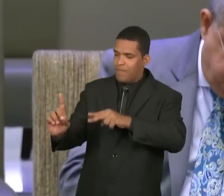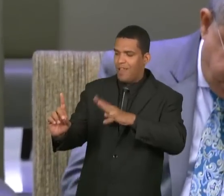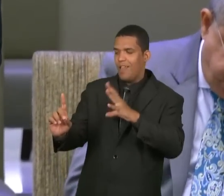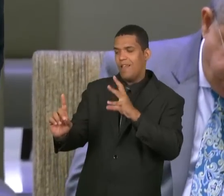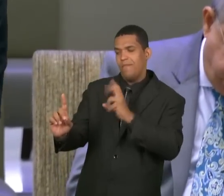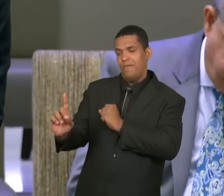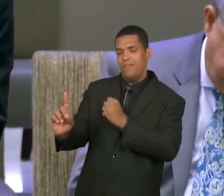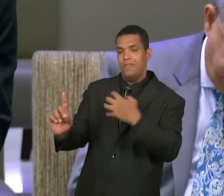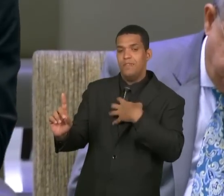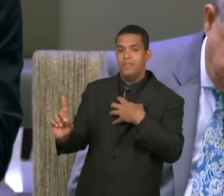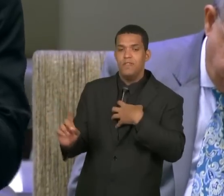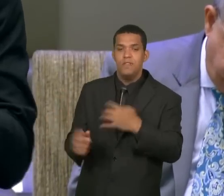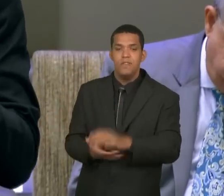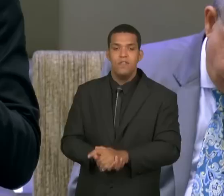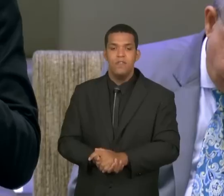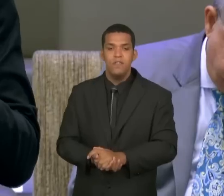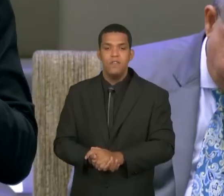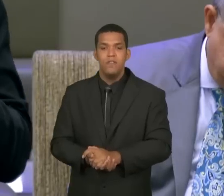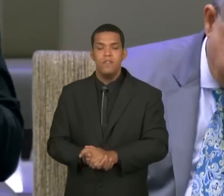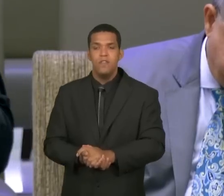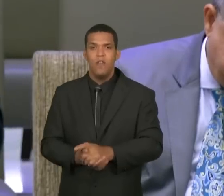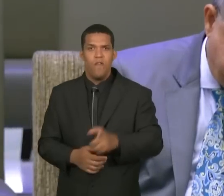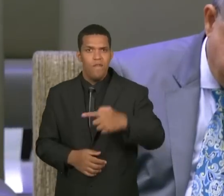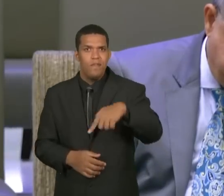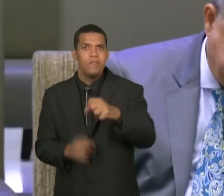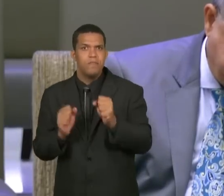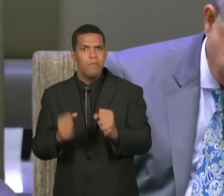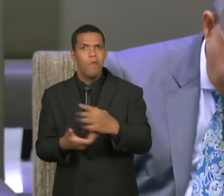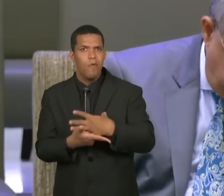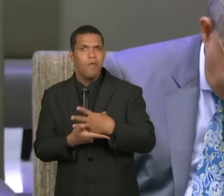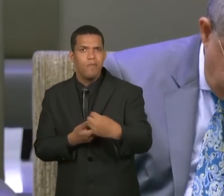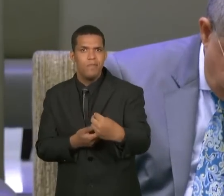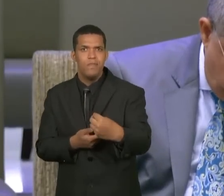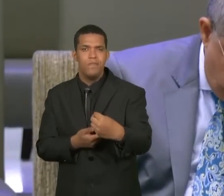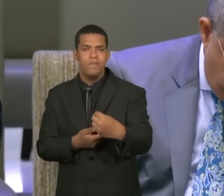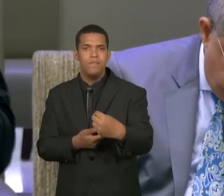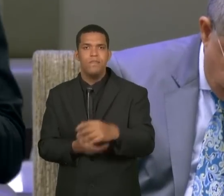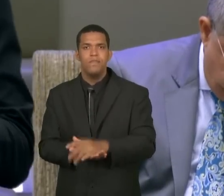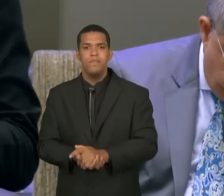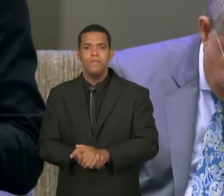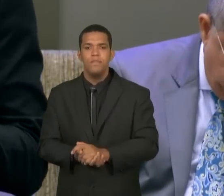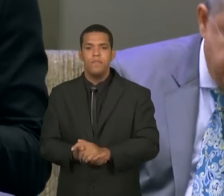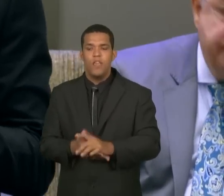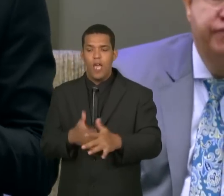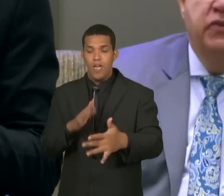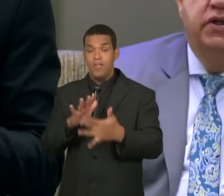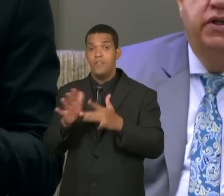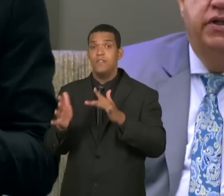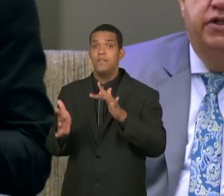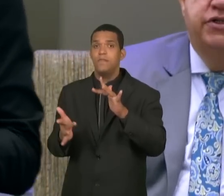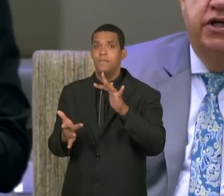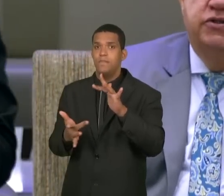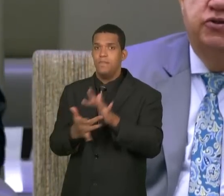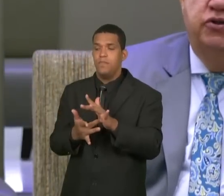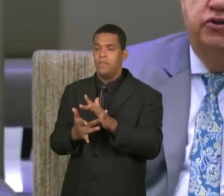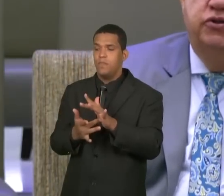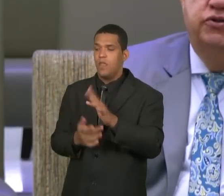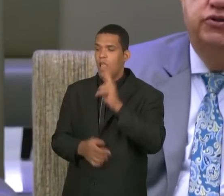será que todos poderiam repetir essa expressão bíblica digam e Jesus